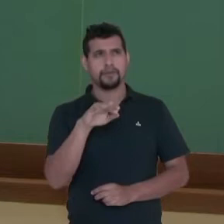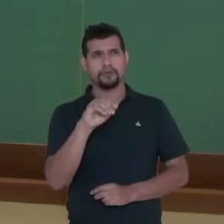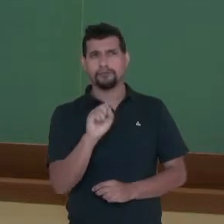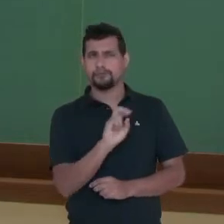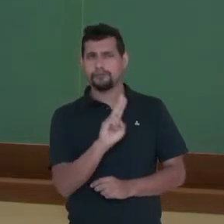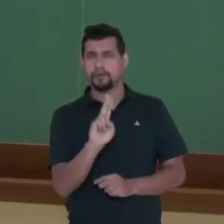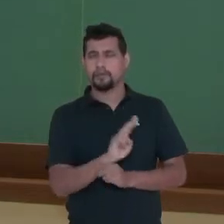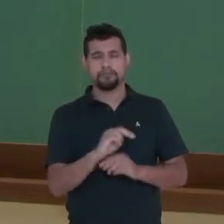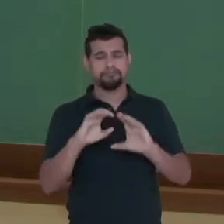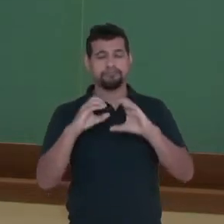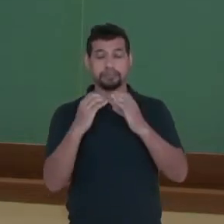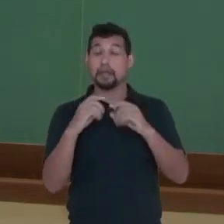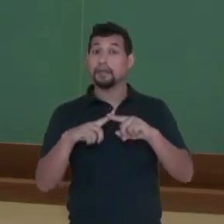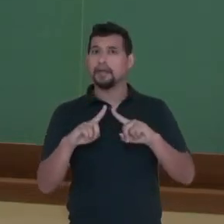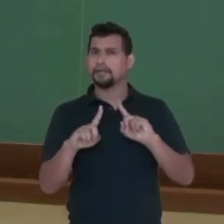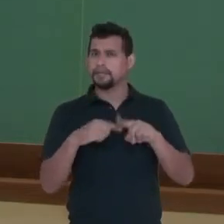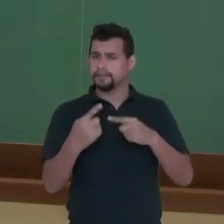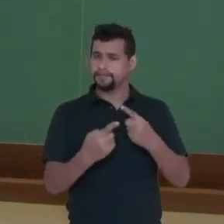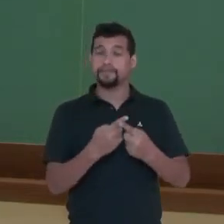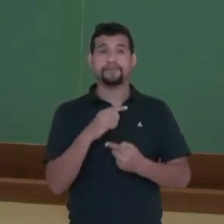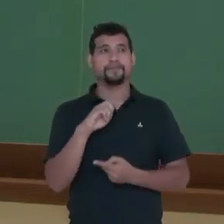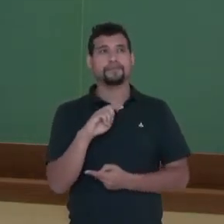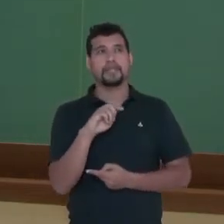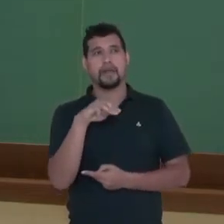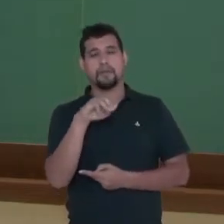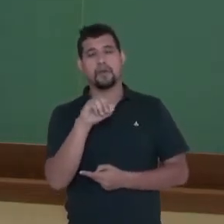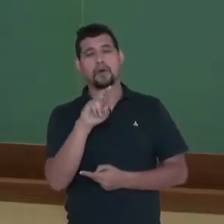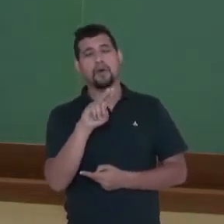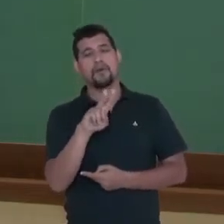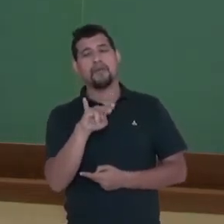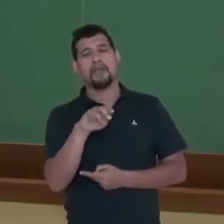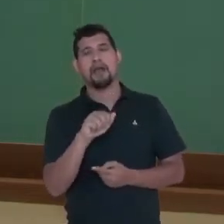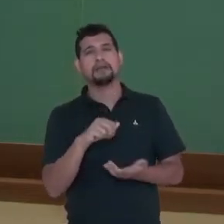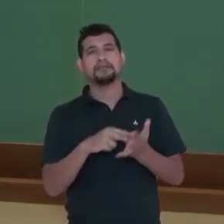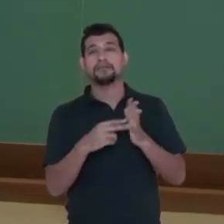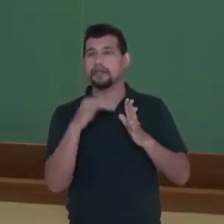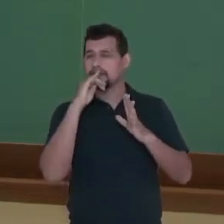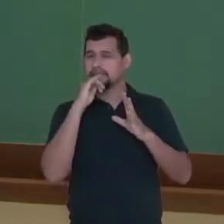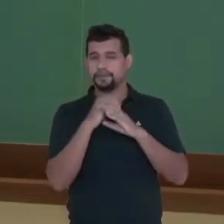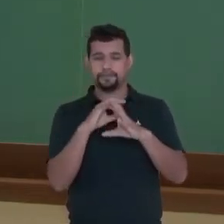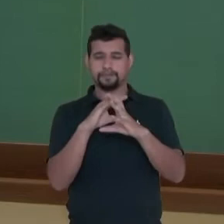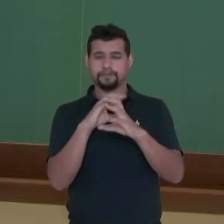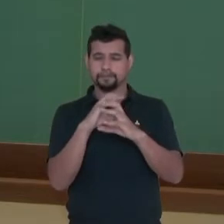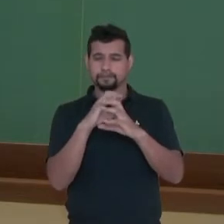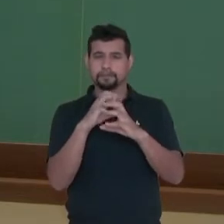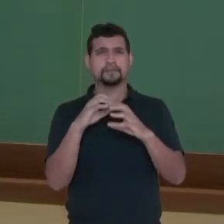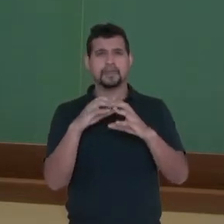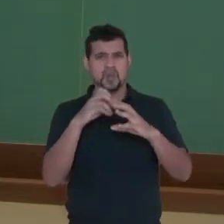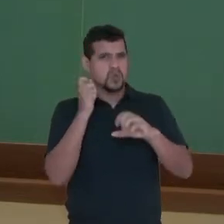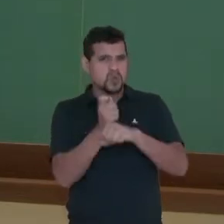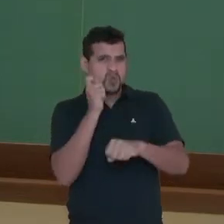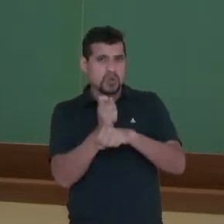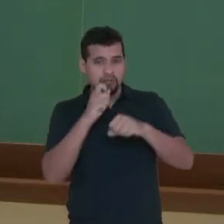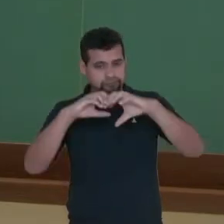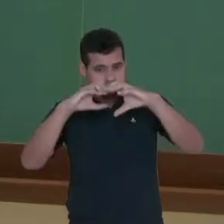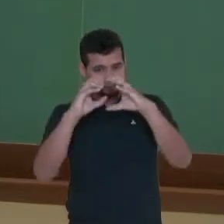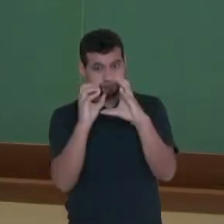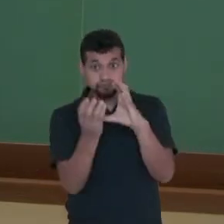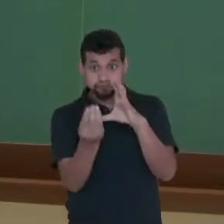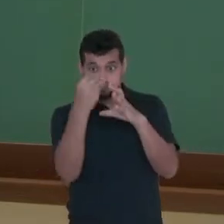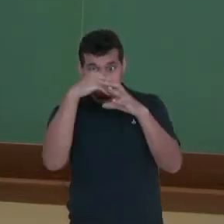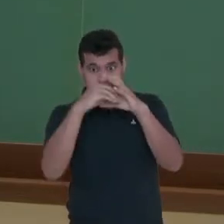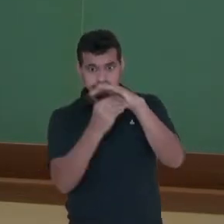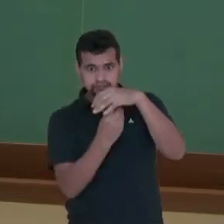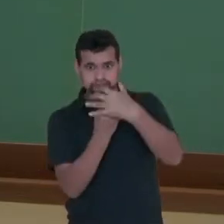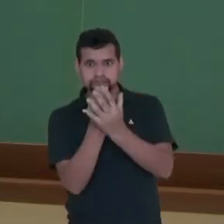Depois desse momento, aqui na fase de mórula, é uma estrutura maciça. A partir desse momento de mórula, ela